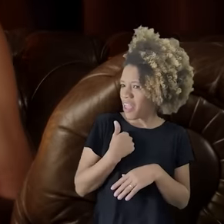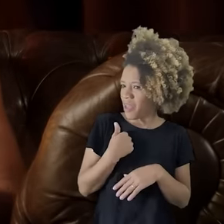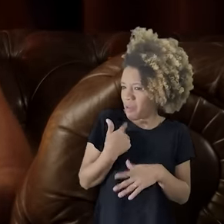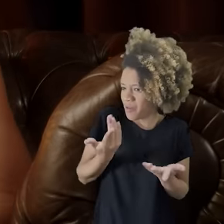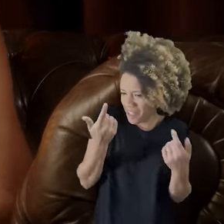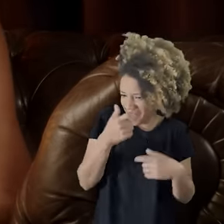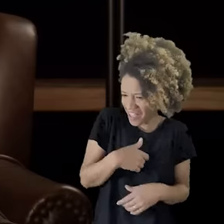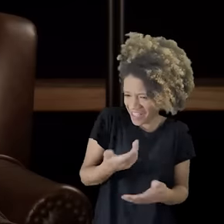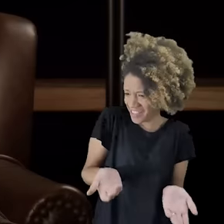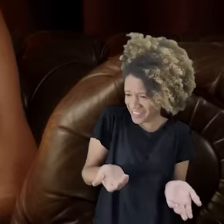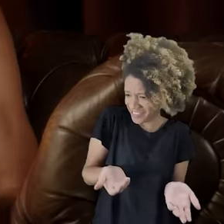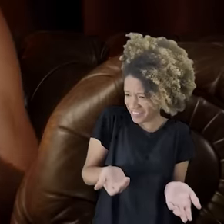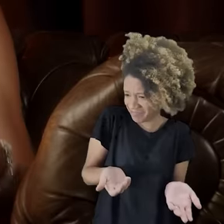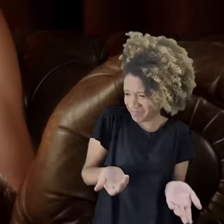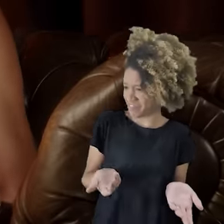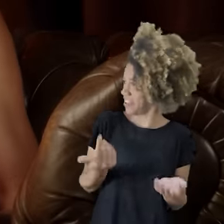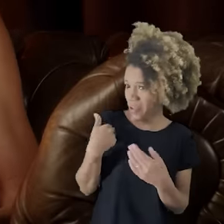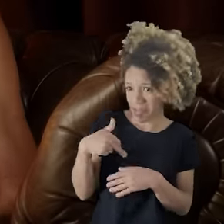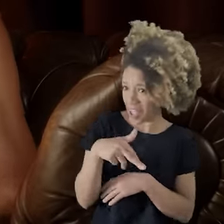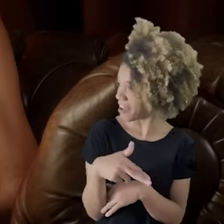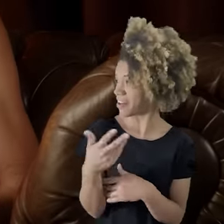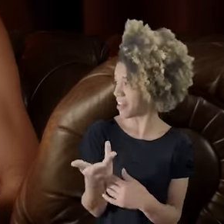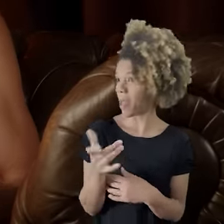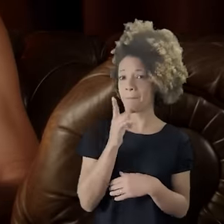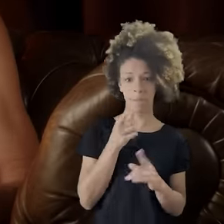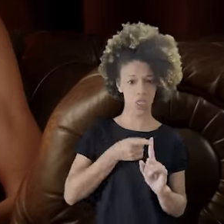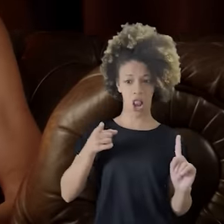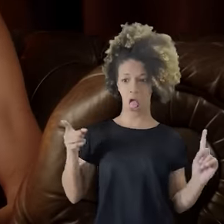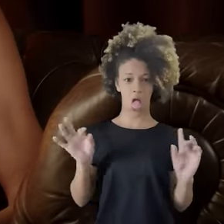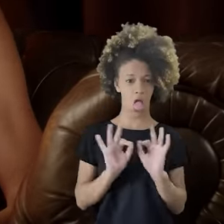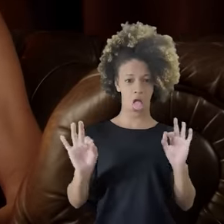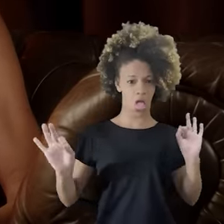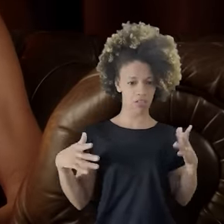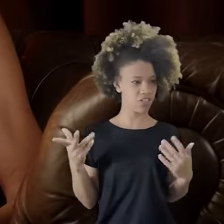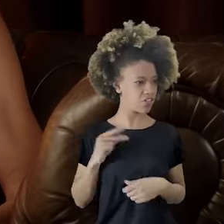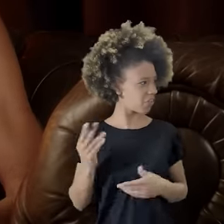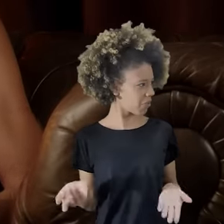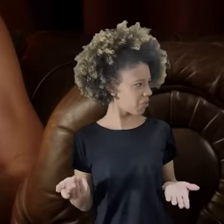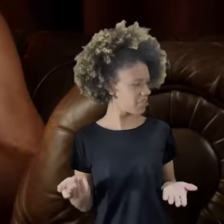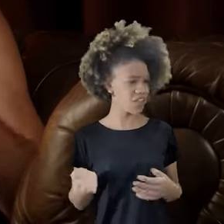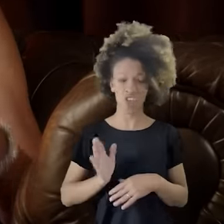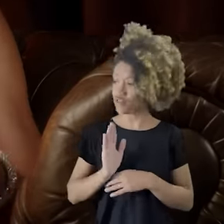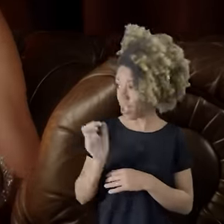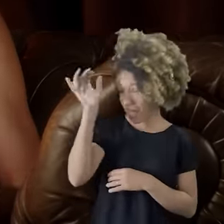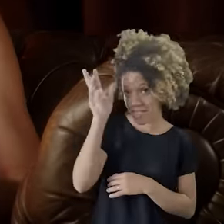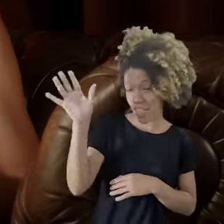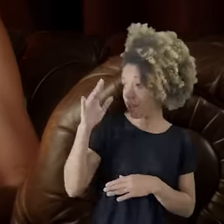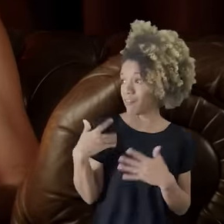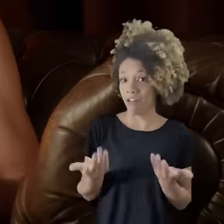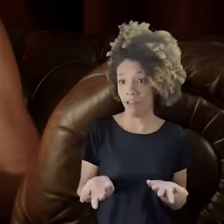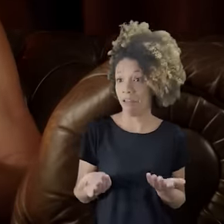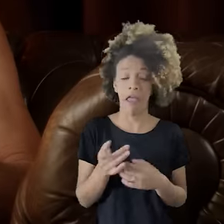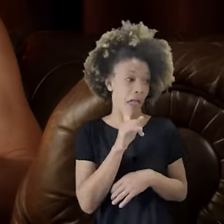era achou que eu ia lá né que eu tivesse um membro enorme na nossa é ele já tava com aquelas ideias